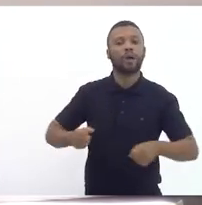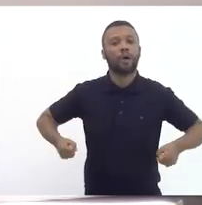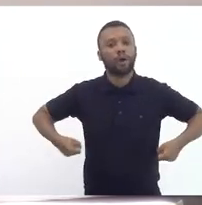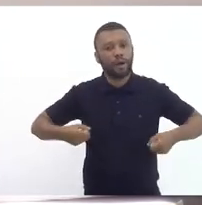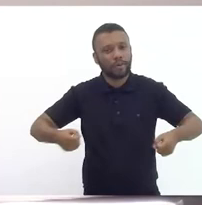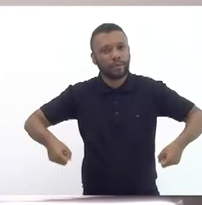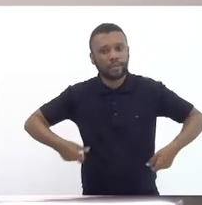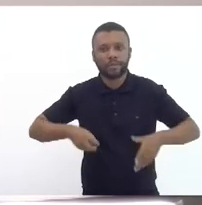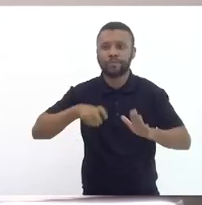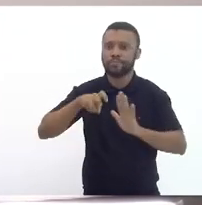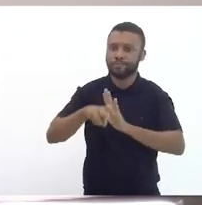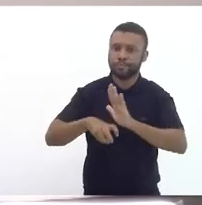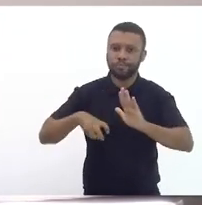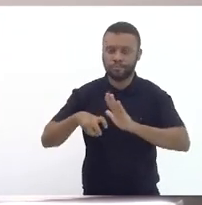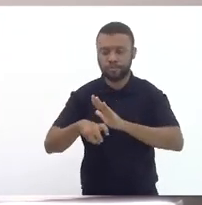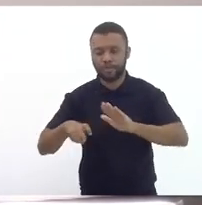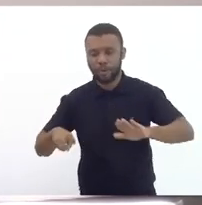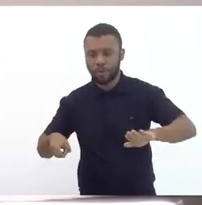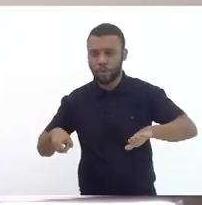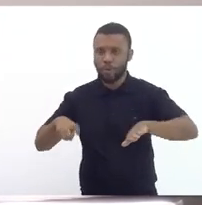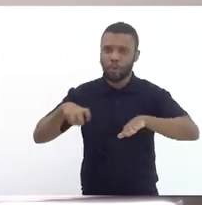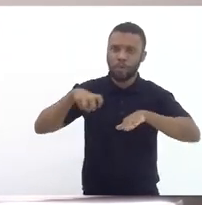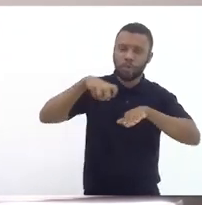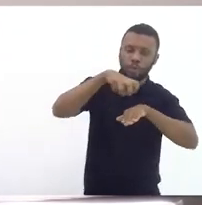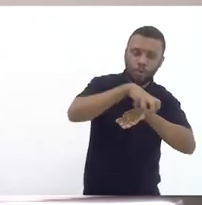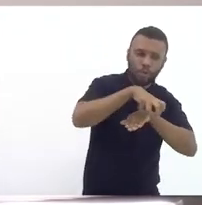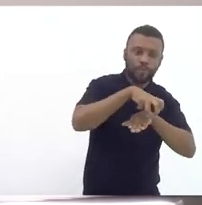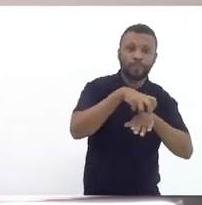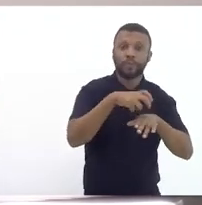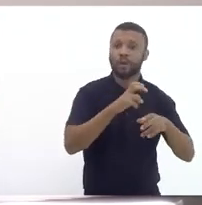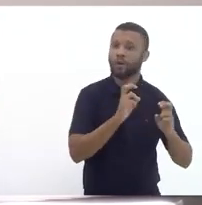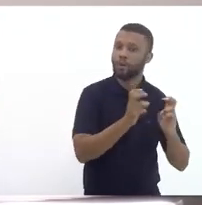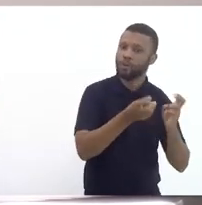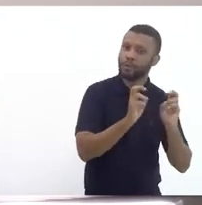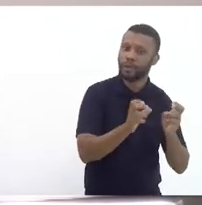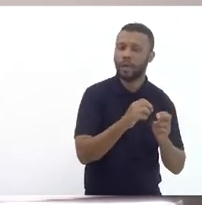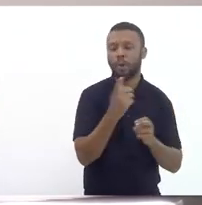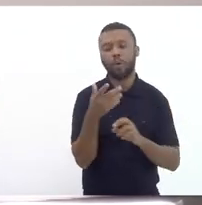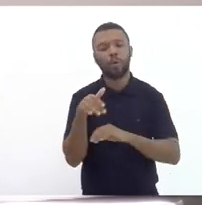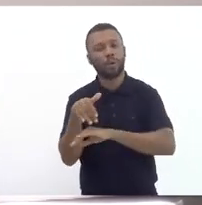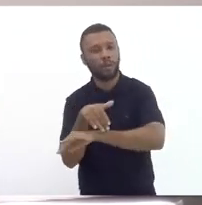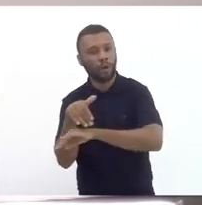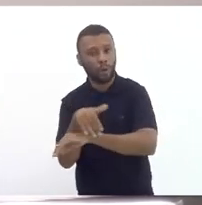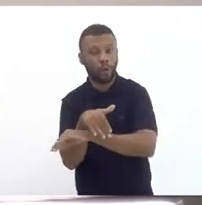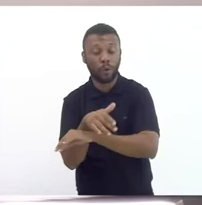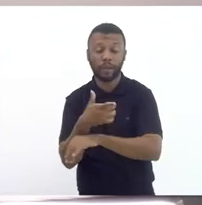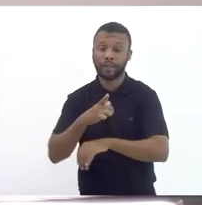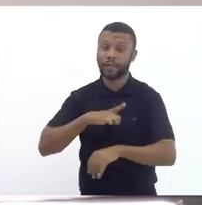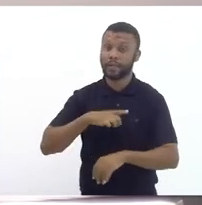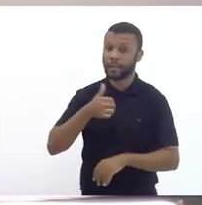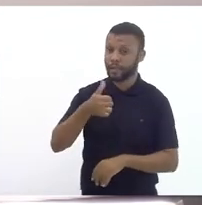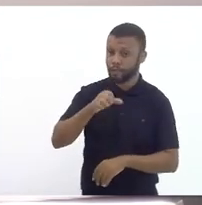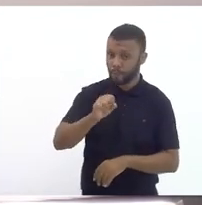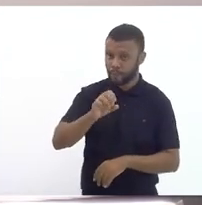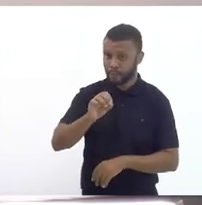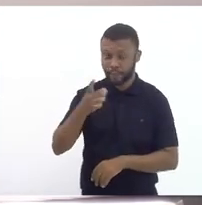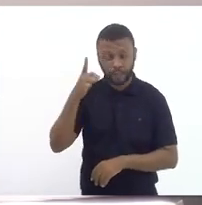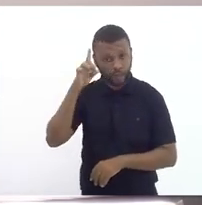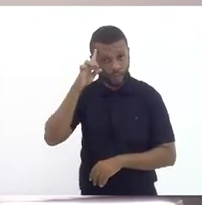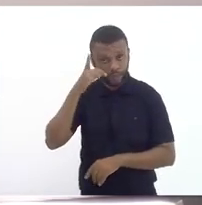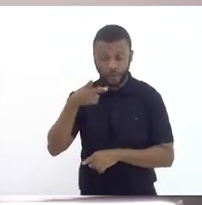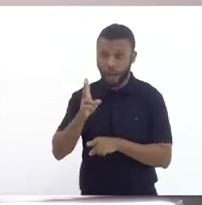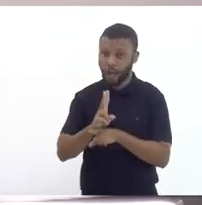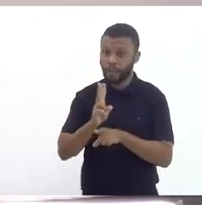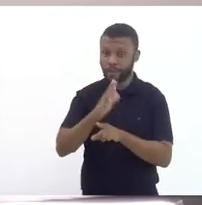da estação à plataforma de trem, no Estado do Rio de Janeiro. As concessionárias terão um prazo de 180 dias para atender as disposições contidas no